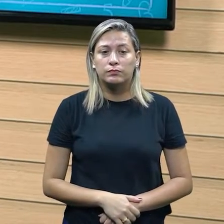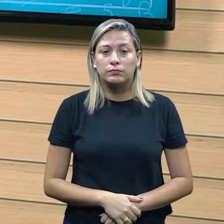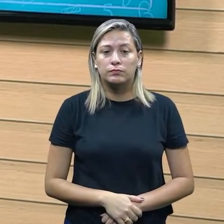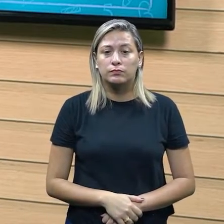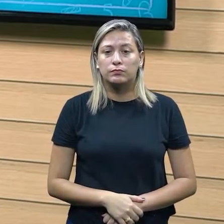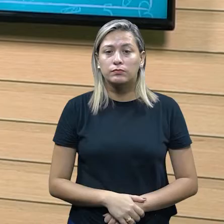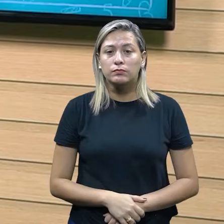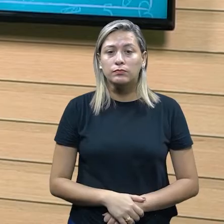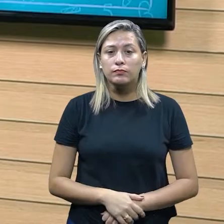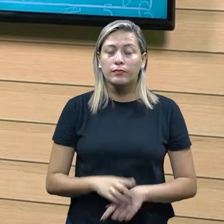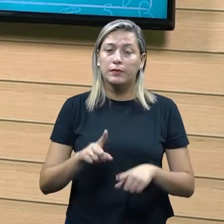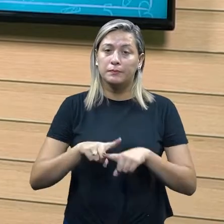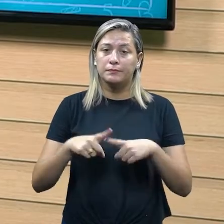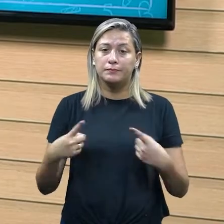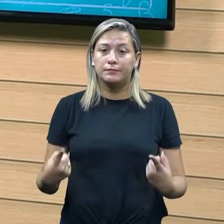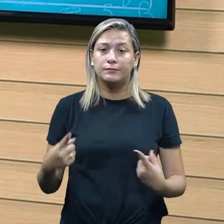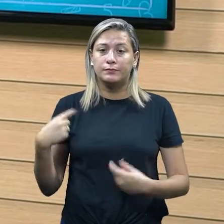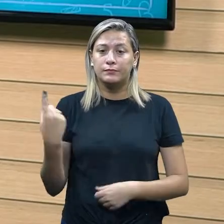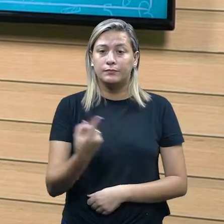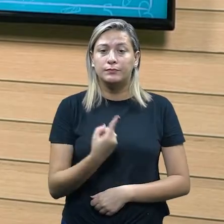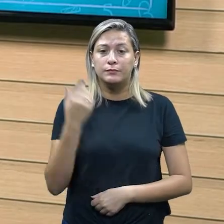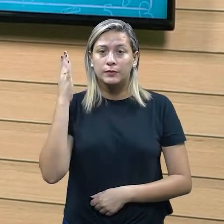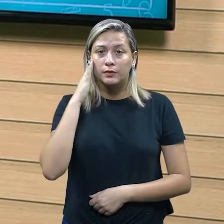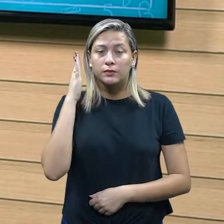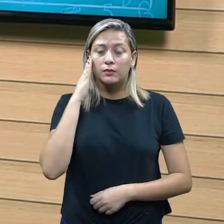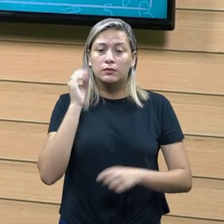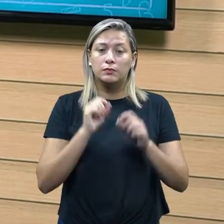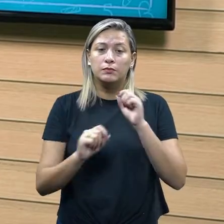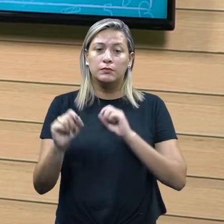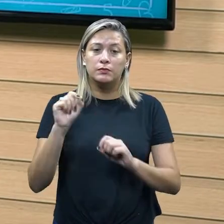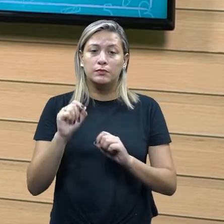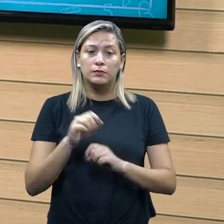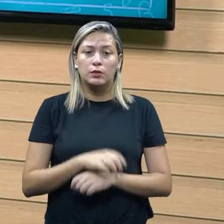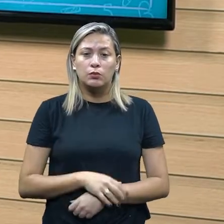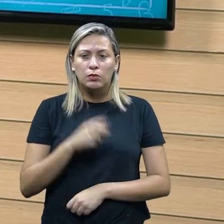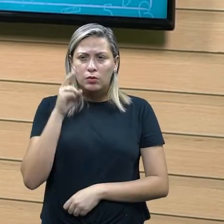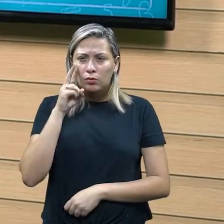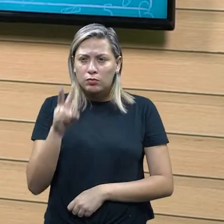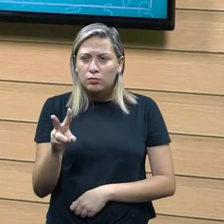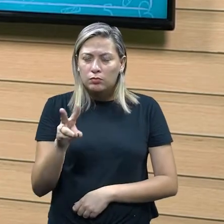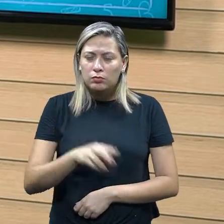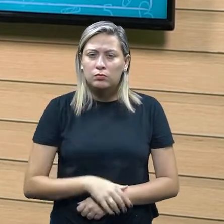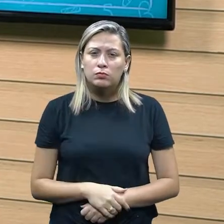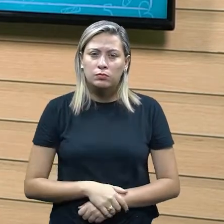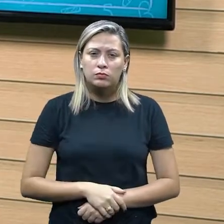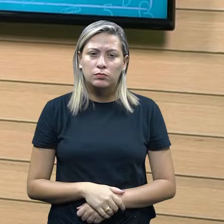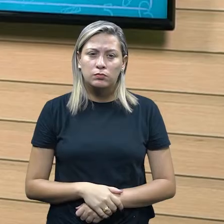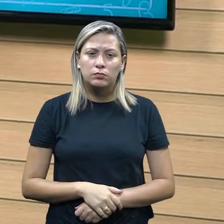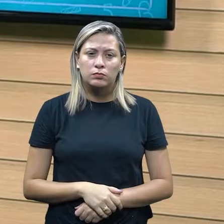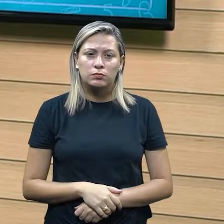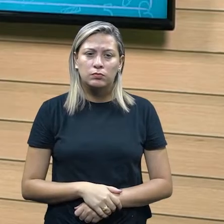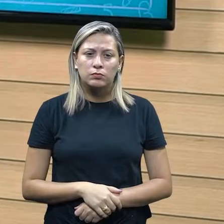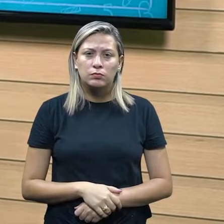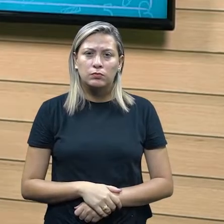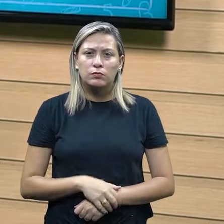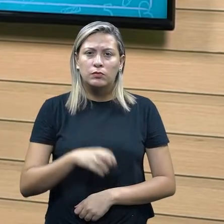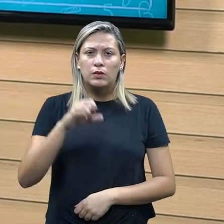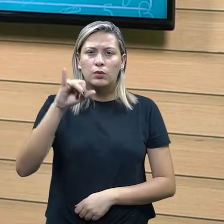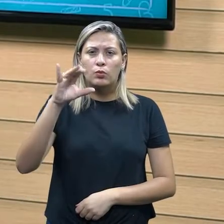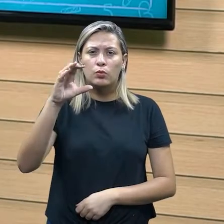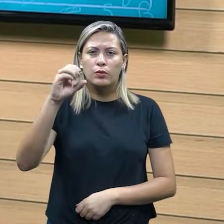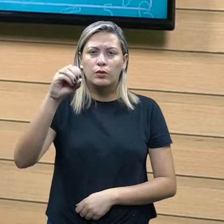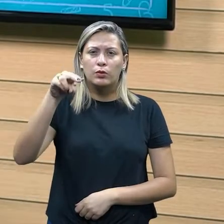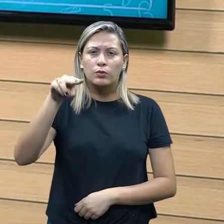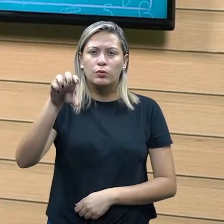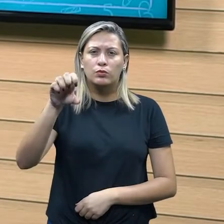os termos. Mas a gente consegue entender os termos até quando a gente olha a própria barra de status, os próprios ícones que